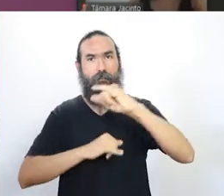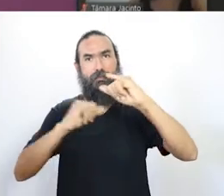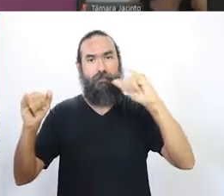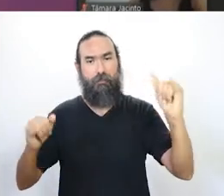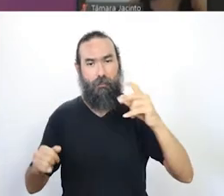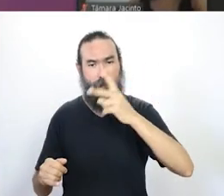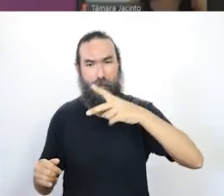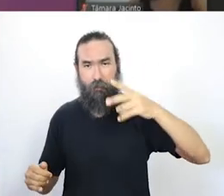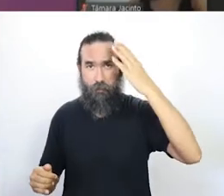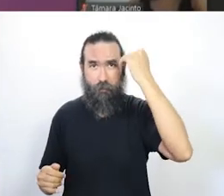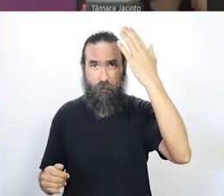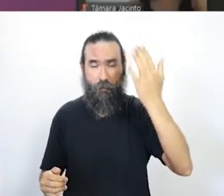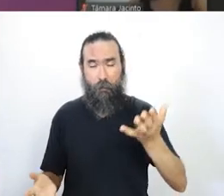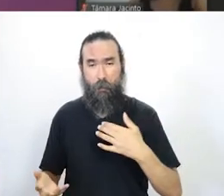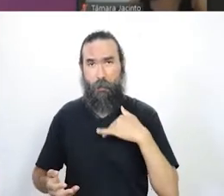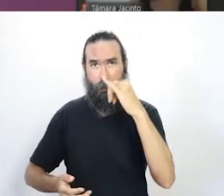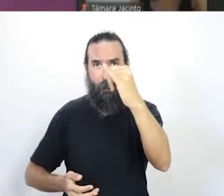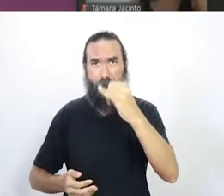assim: